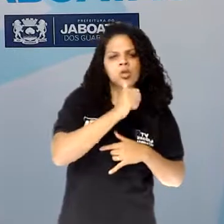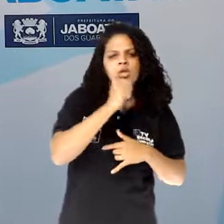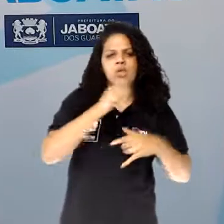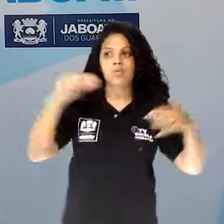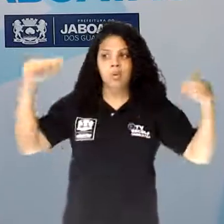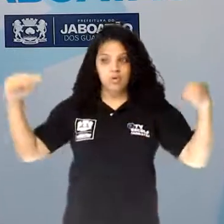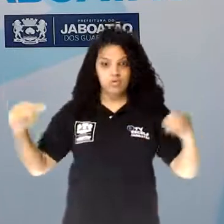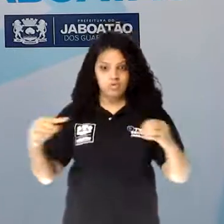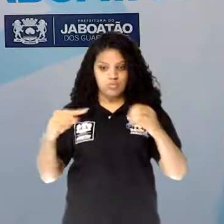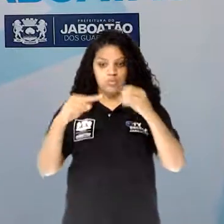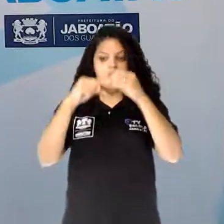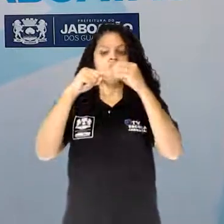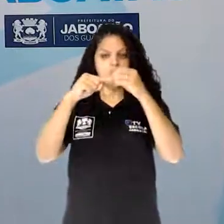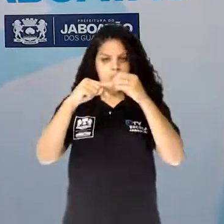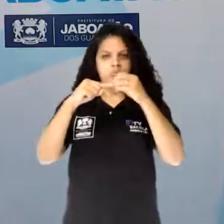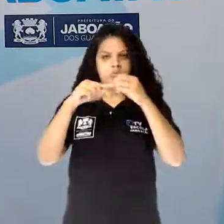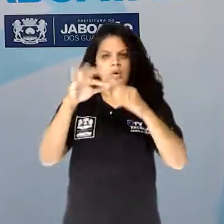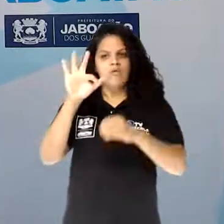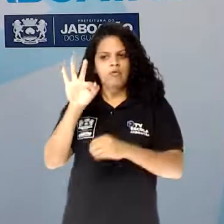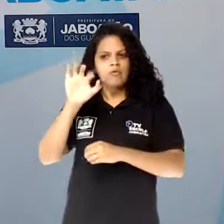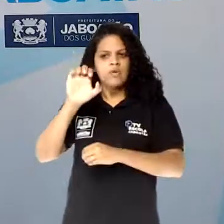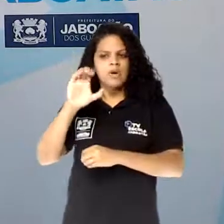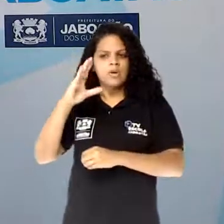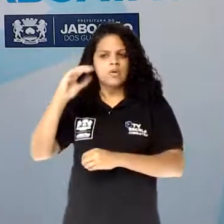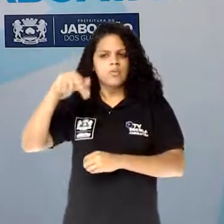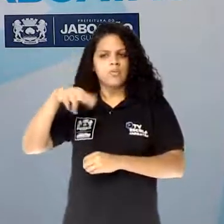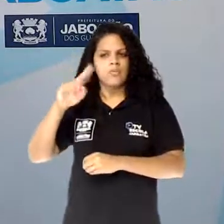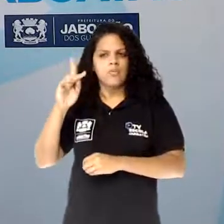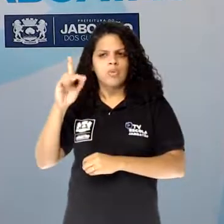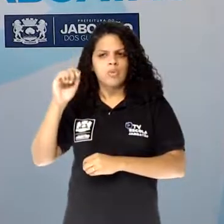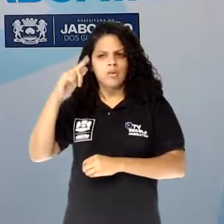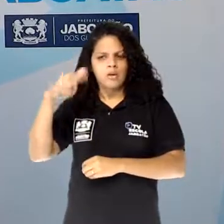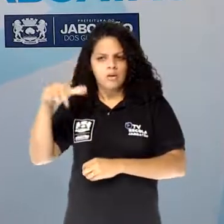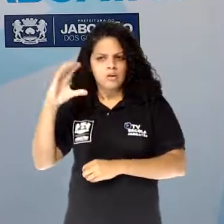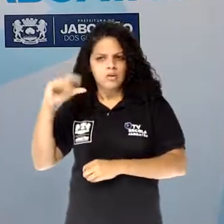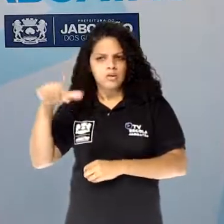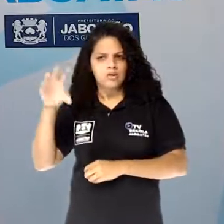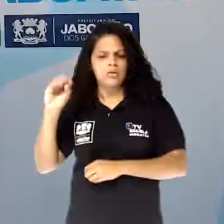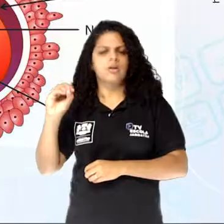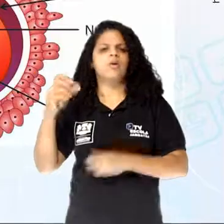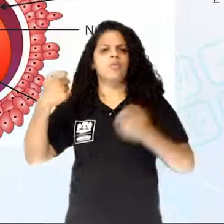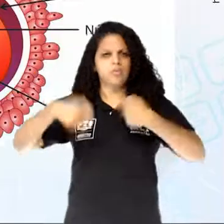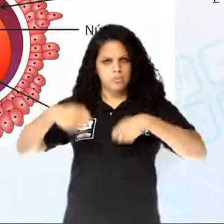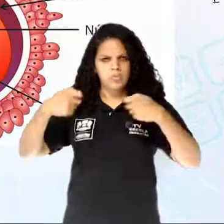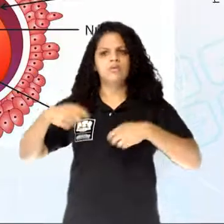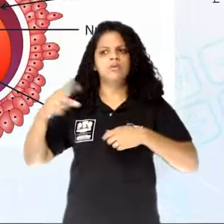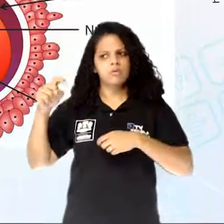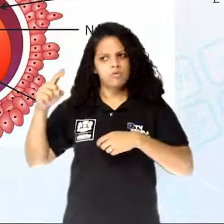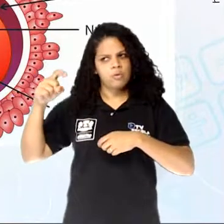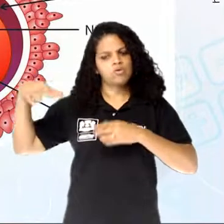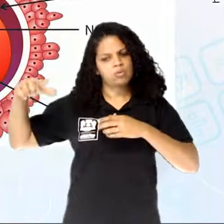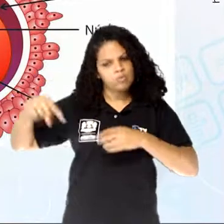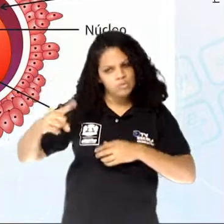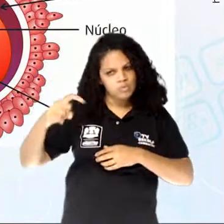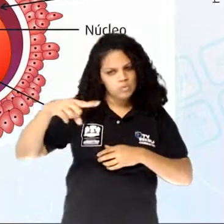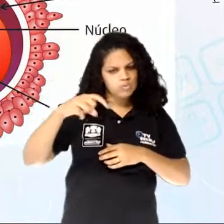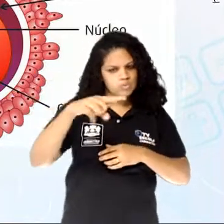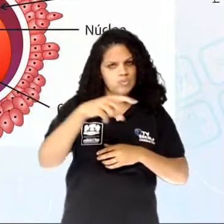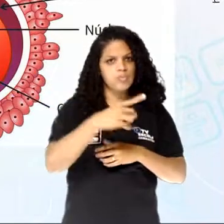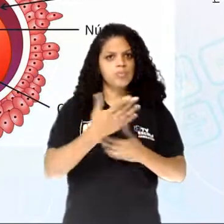fecundação. Então ele precisa dessa estrutura aqui que é o flagelo. Já o óvulo, tá? Ele vai ser uma